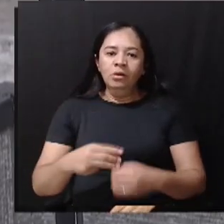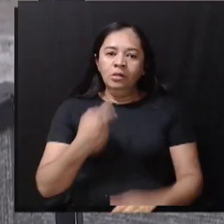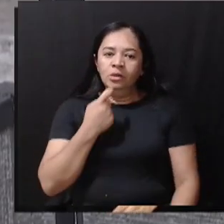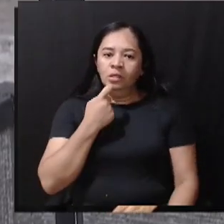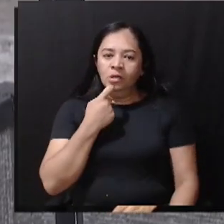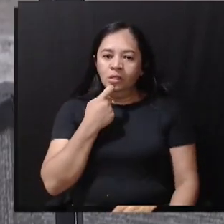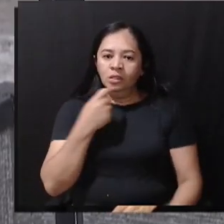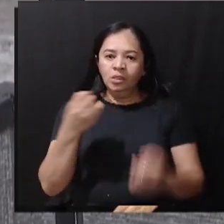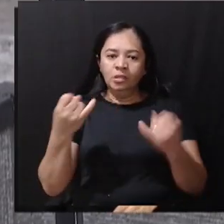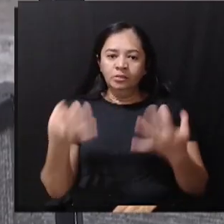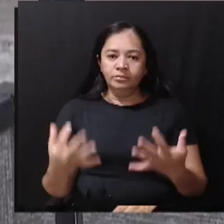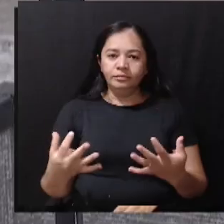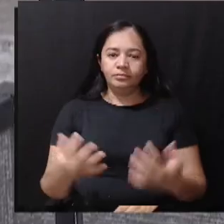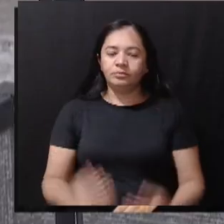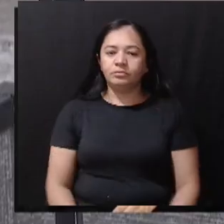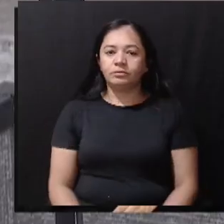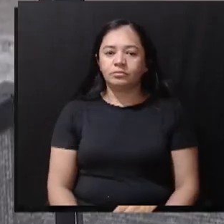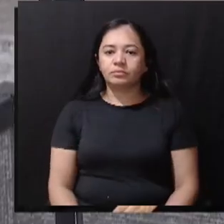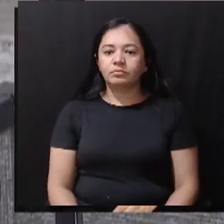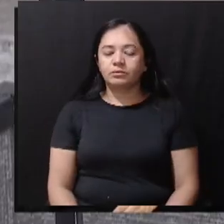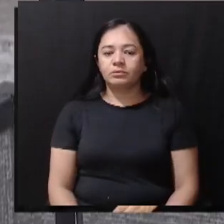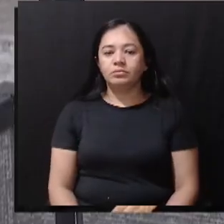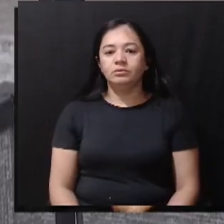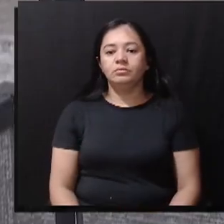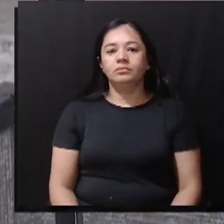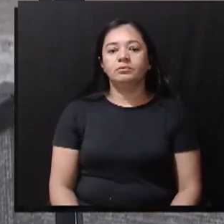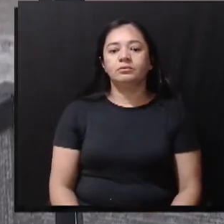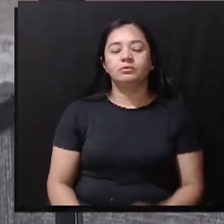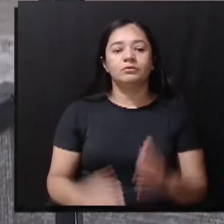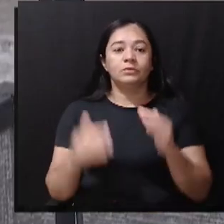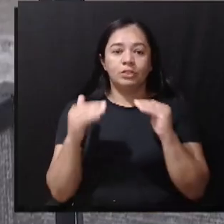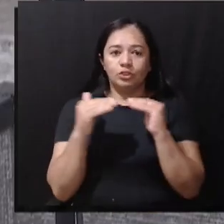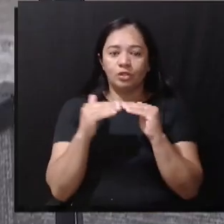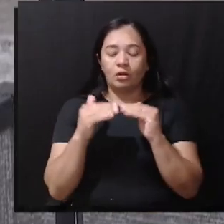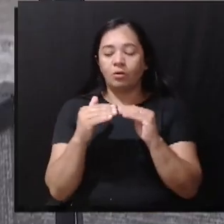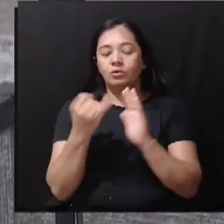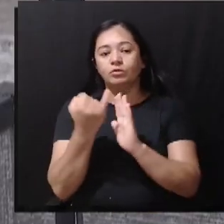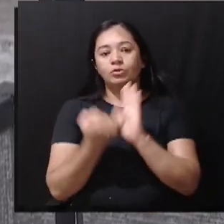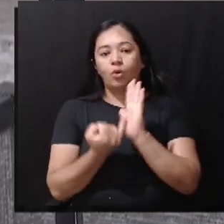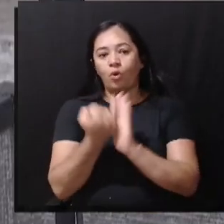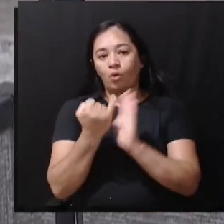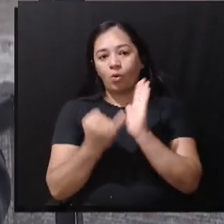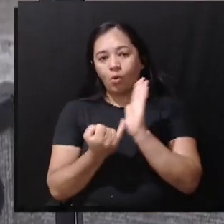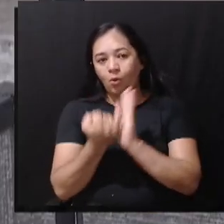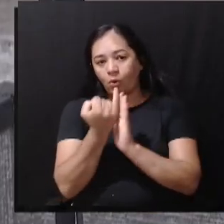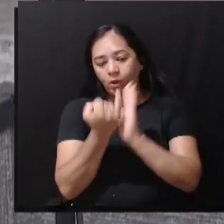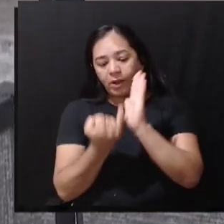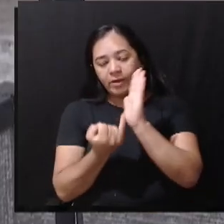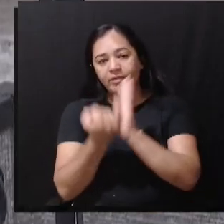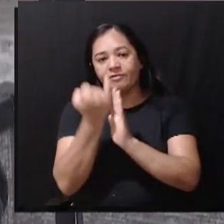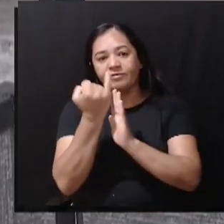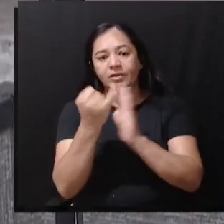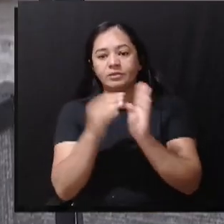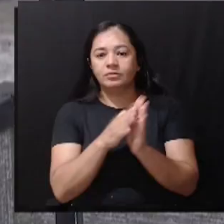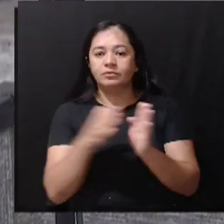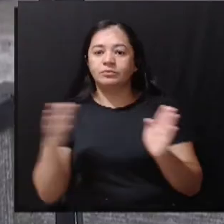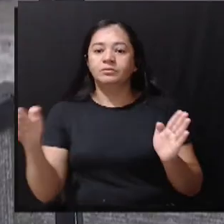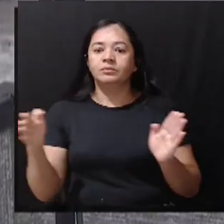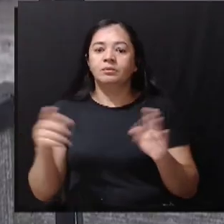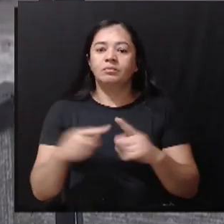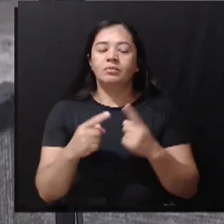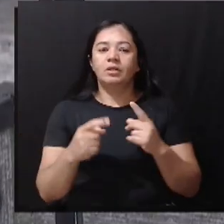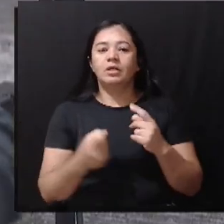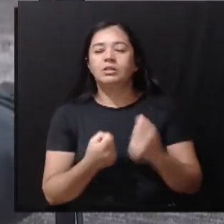determinou o reajuste de acordo com a inflação do período. Mas muitas moradias, muitos